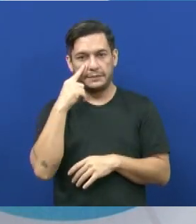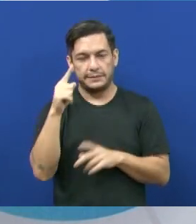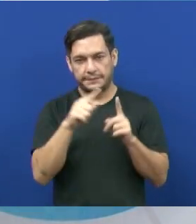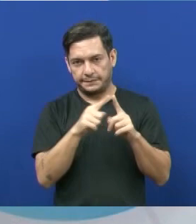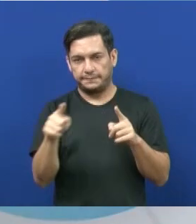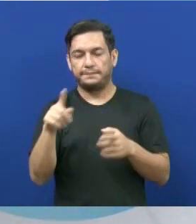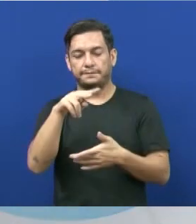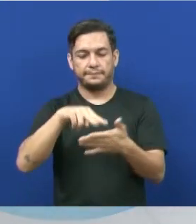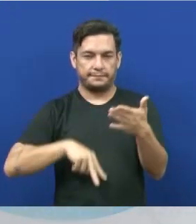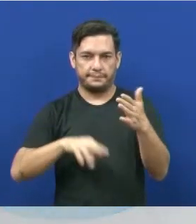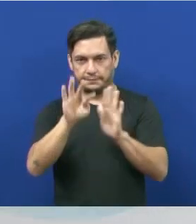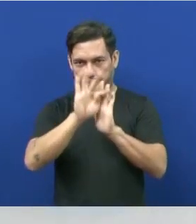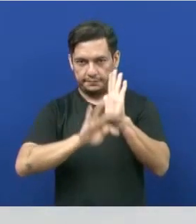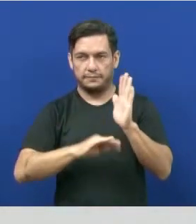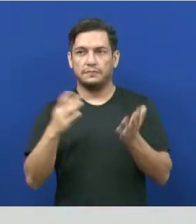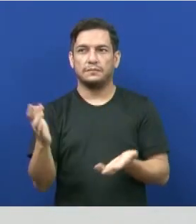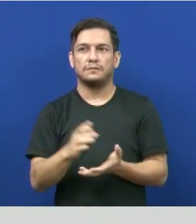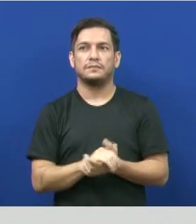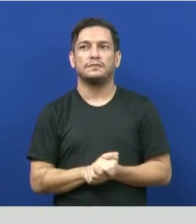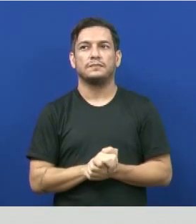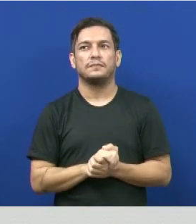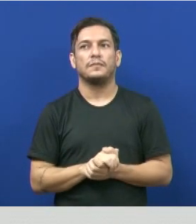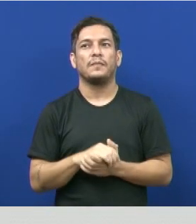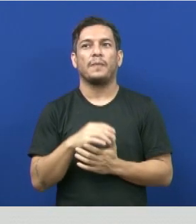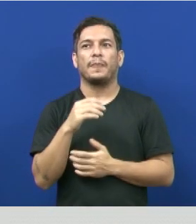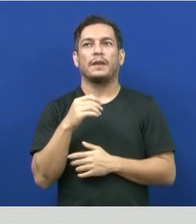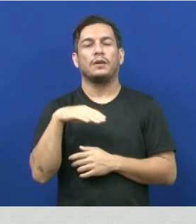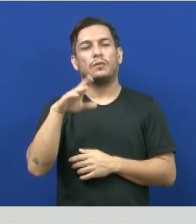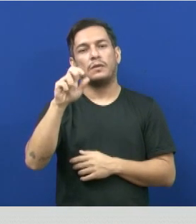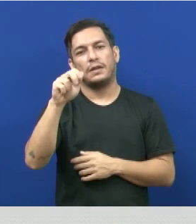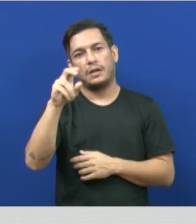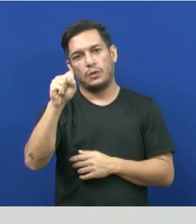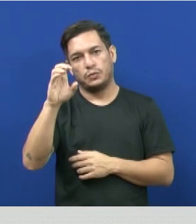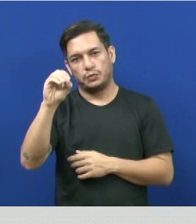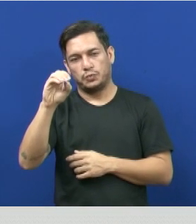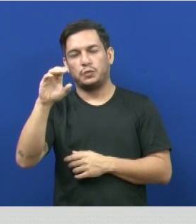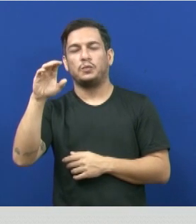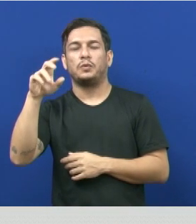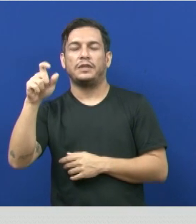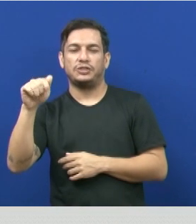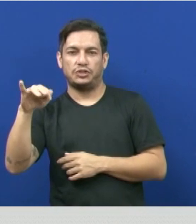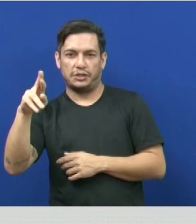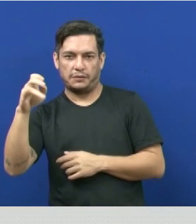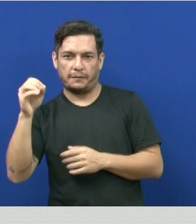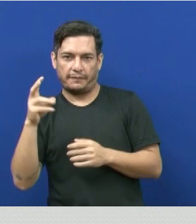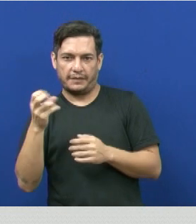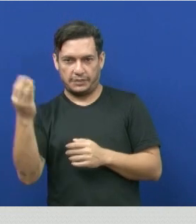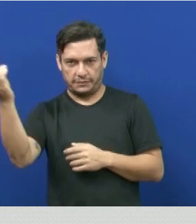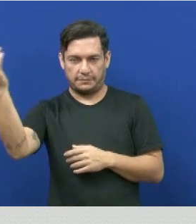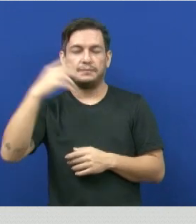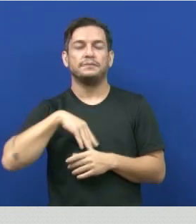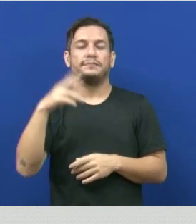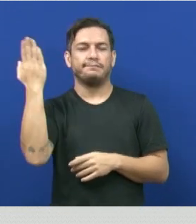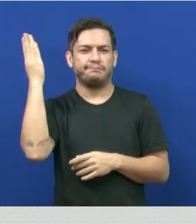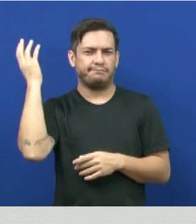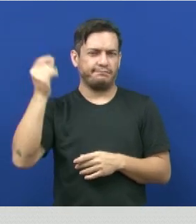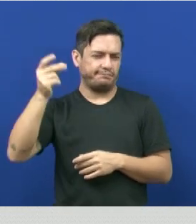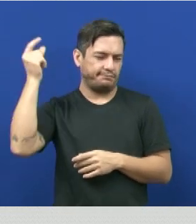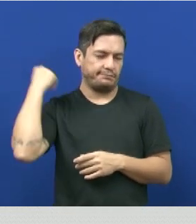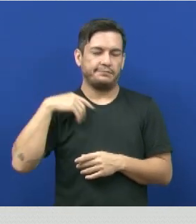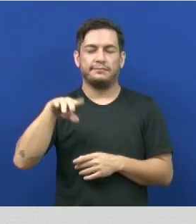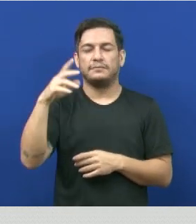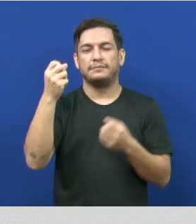acompanhar a leitura desse texto o causo do caixeiro-viajante há muito tempo essa história foi narrada por um